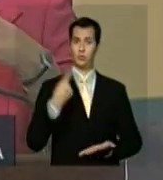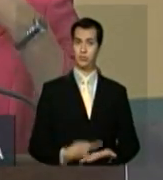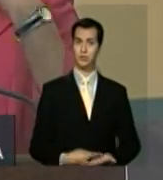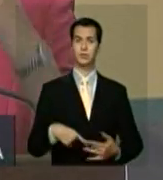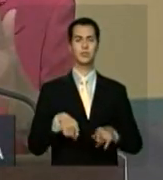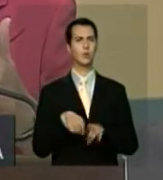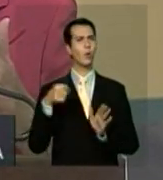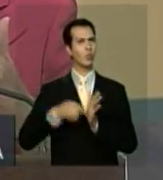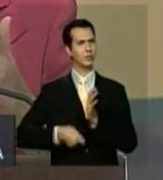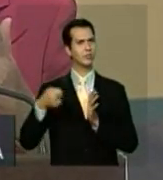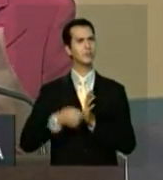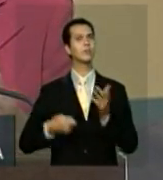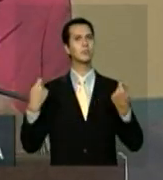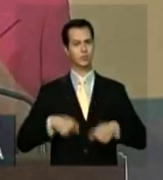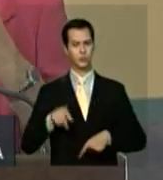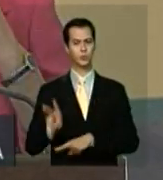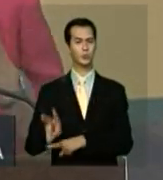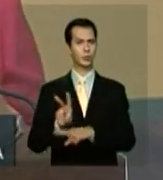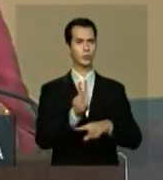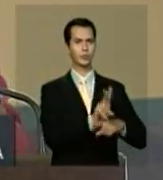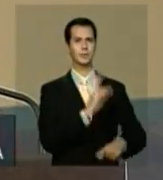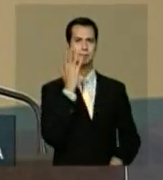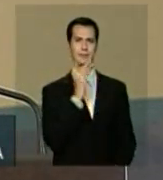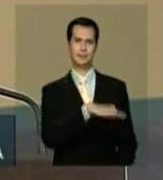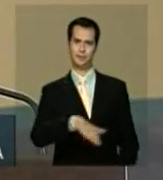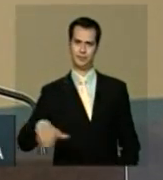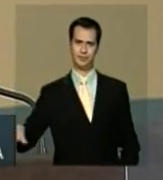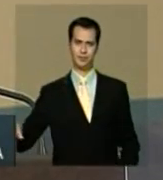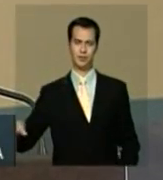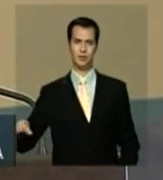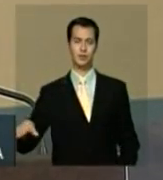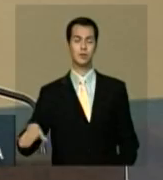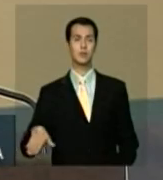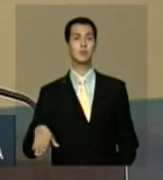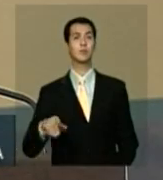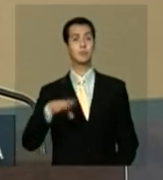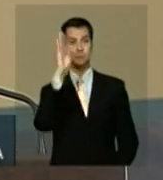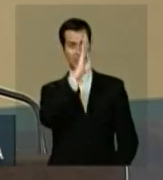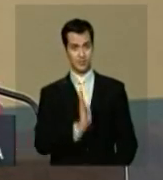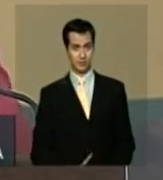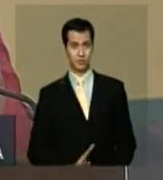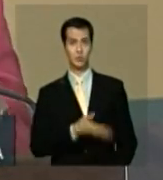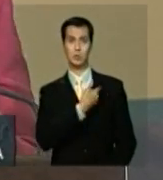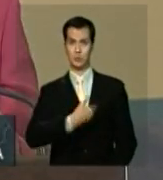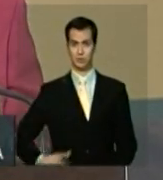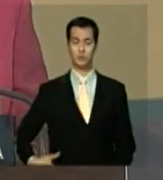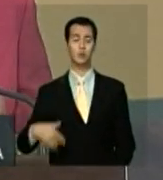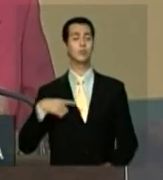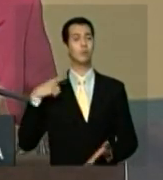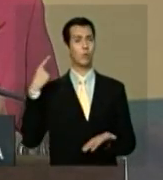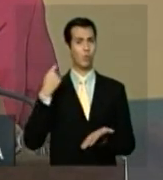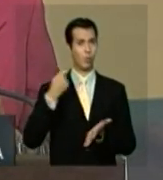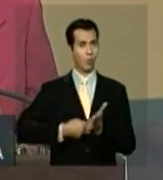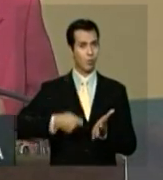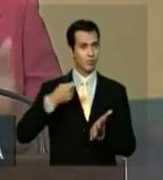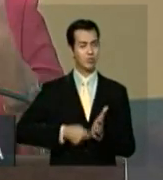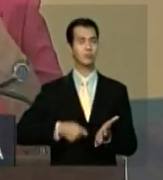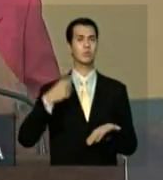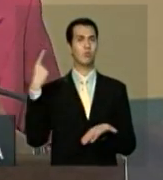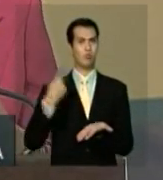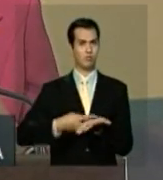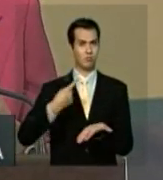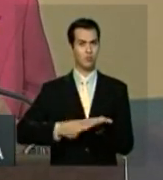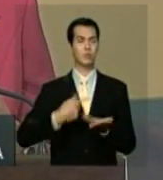com suas crianças tem um compromisso e um dever no sentido